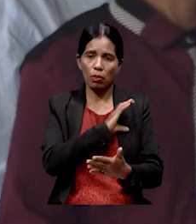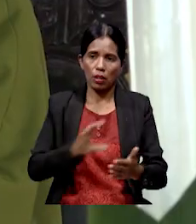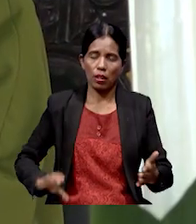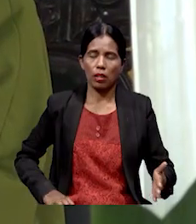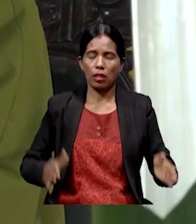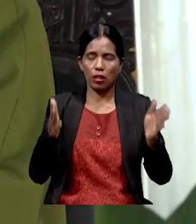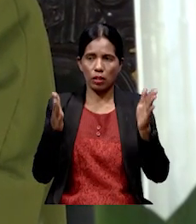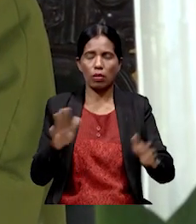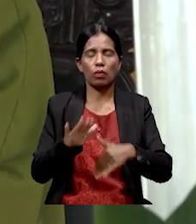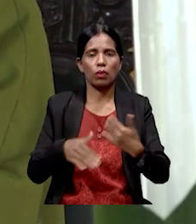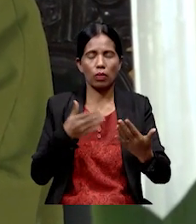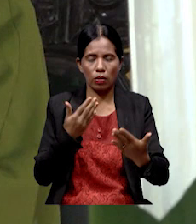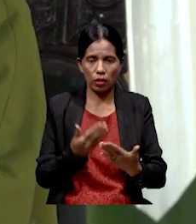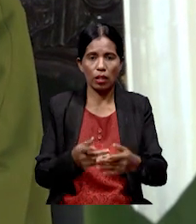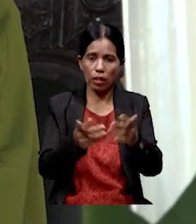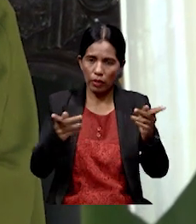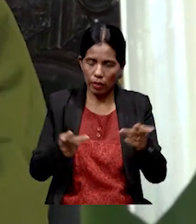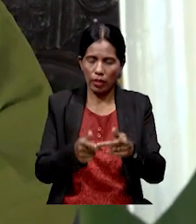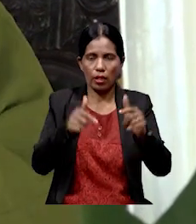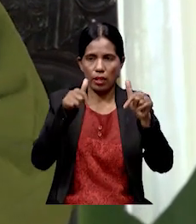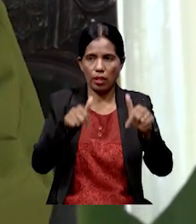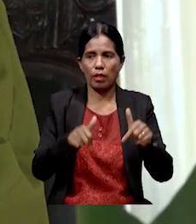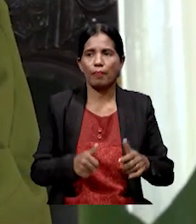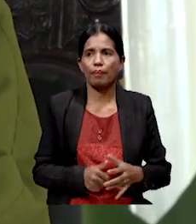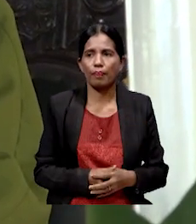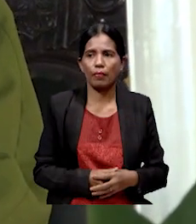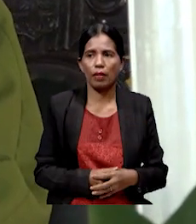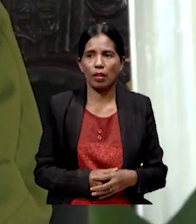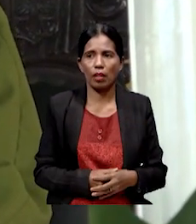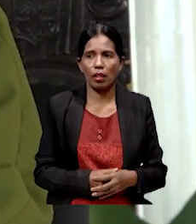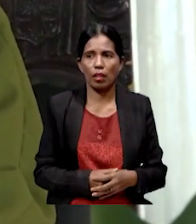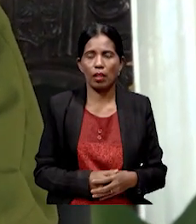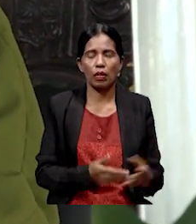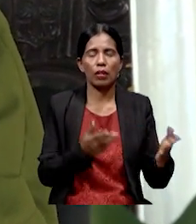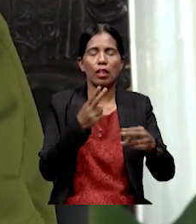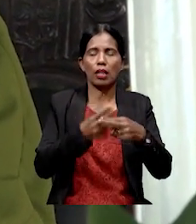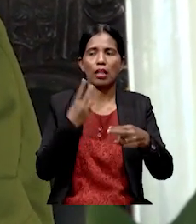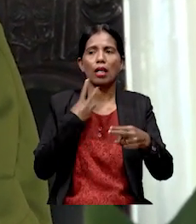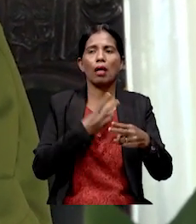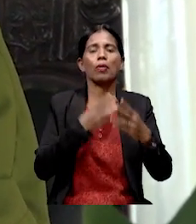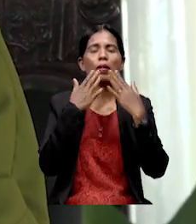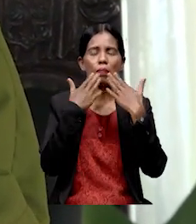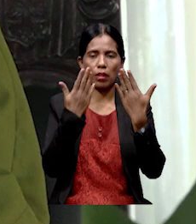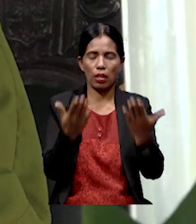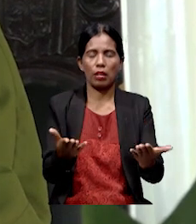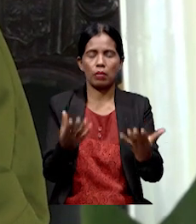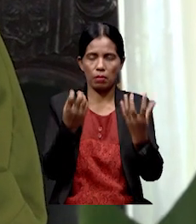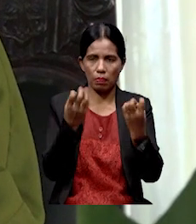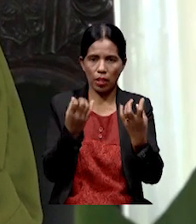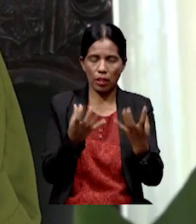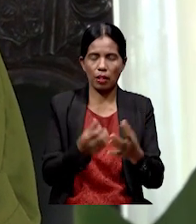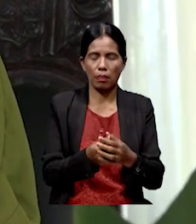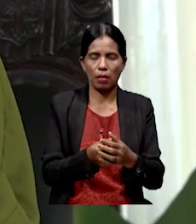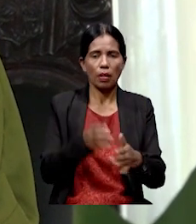Sanan Toma, Glebe e a Fátima, onde de nada na minha toa, onde há no barra. Vá